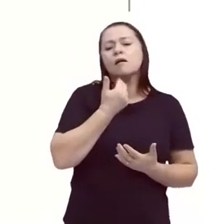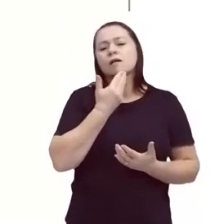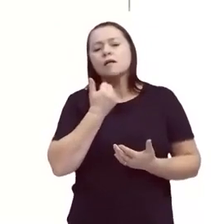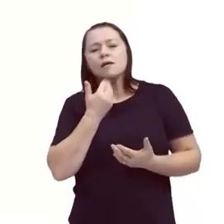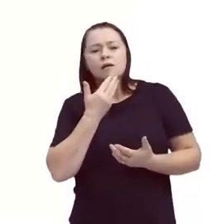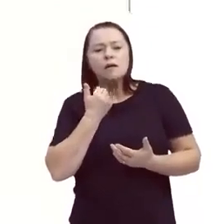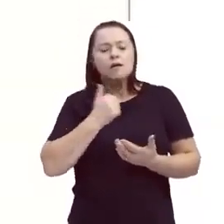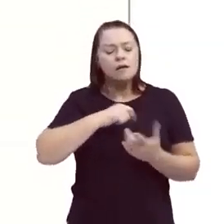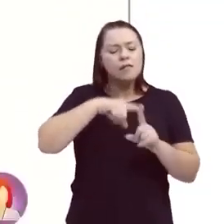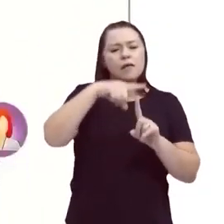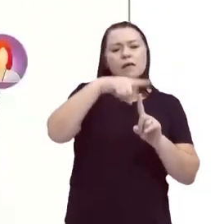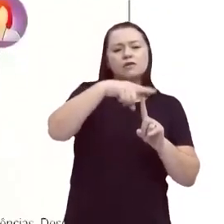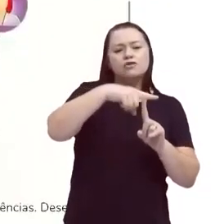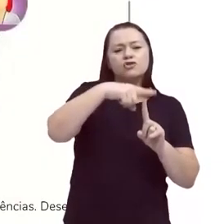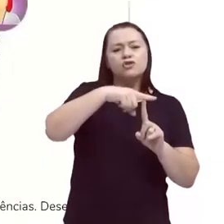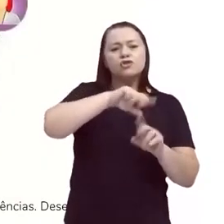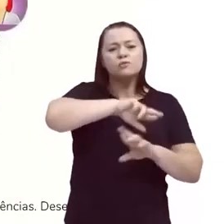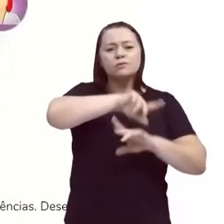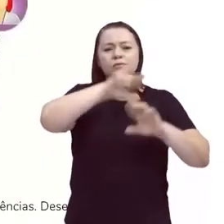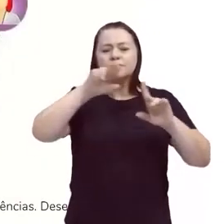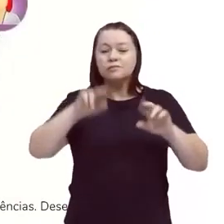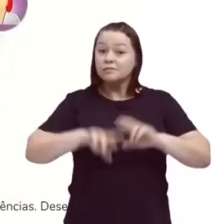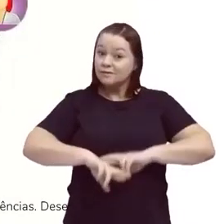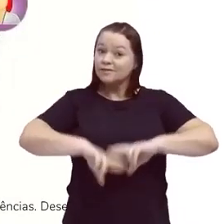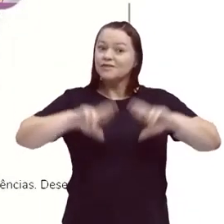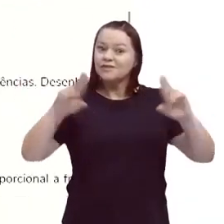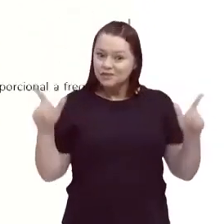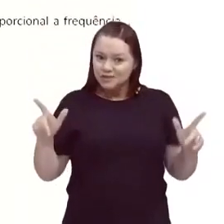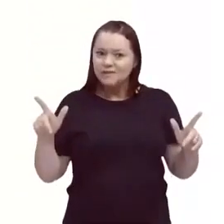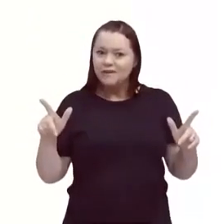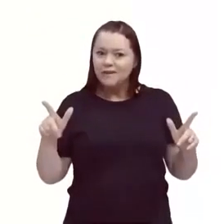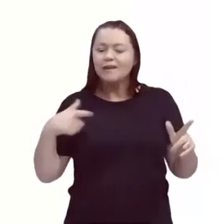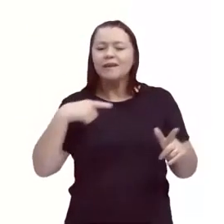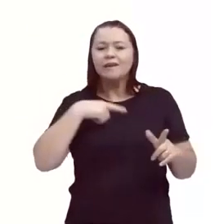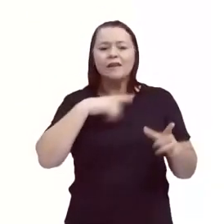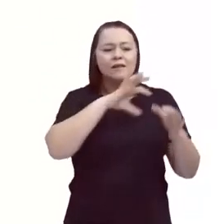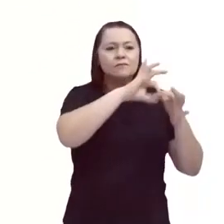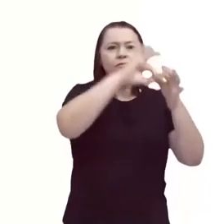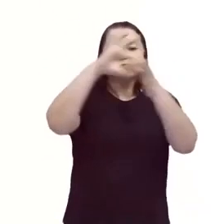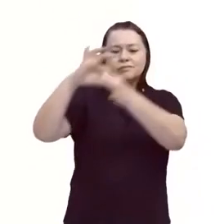de dispersão, tá certo? Gráfico de rede,